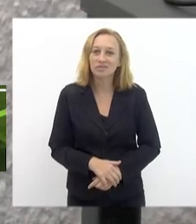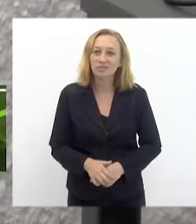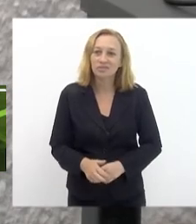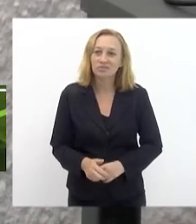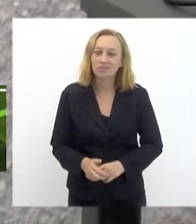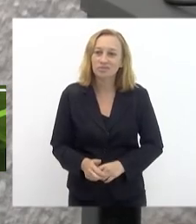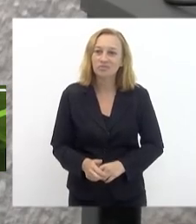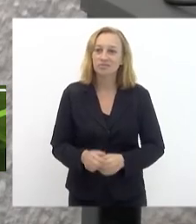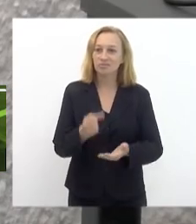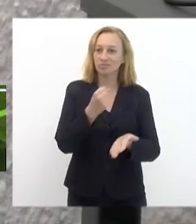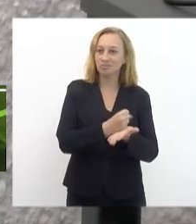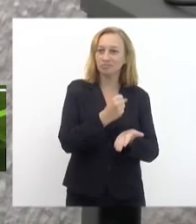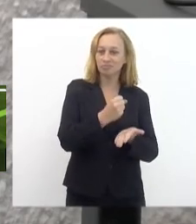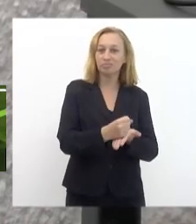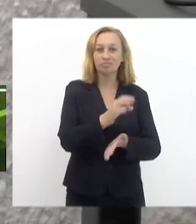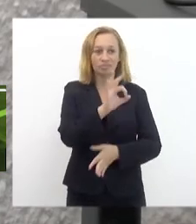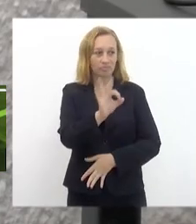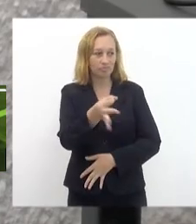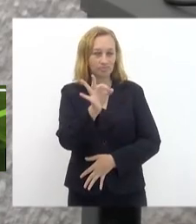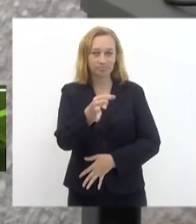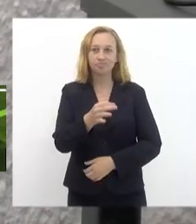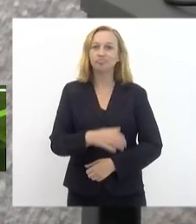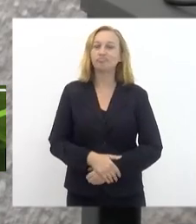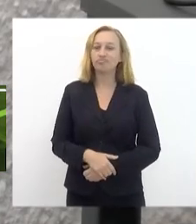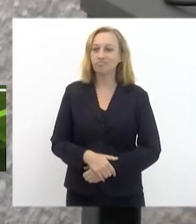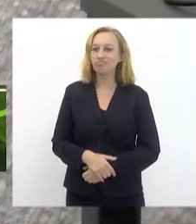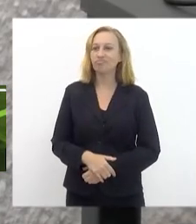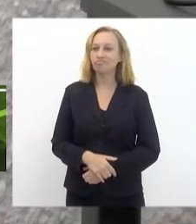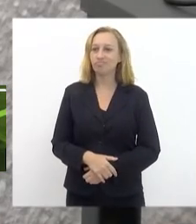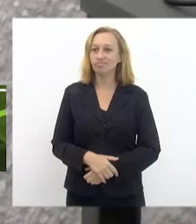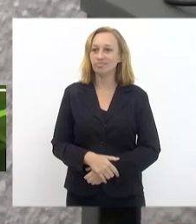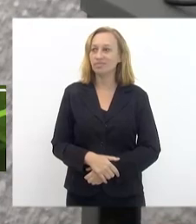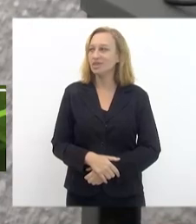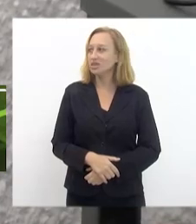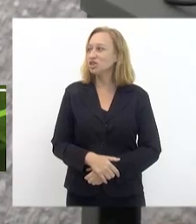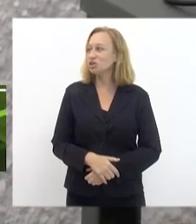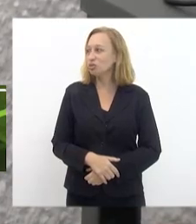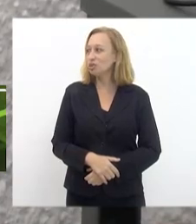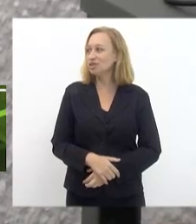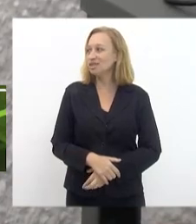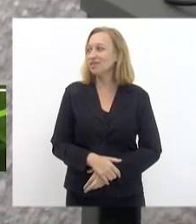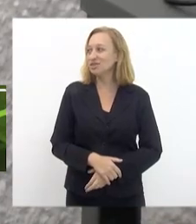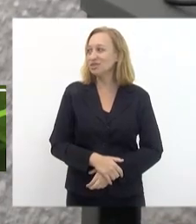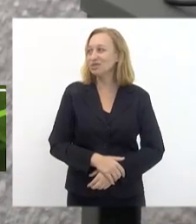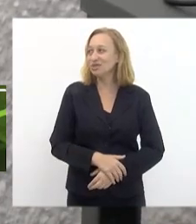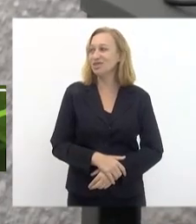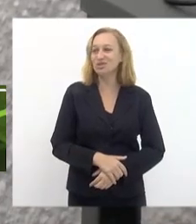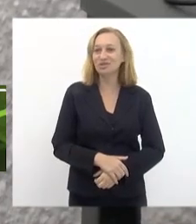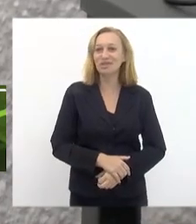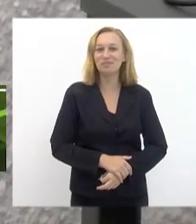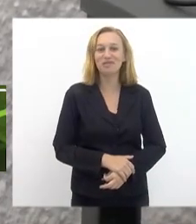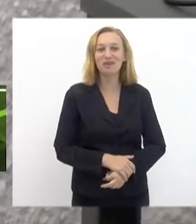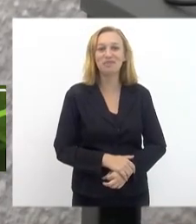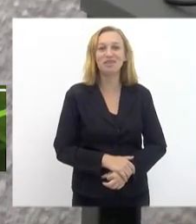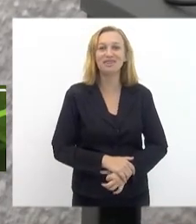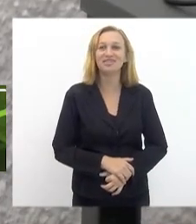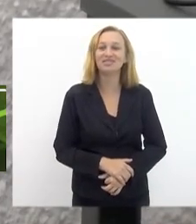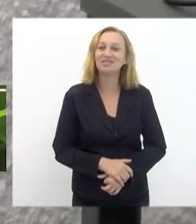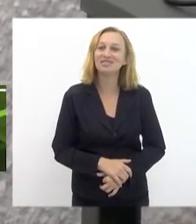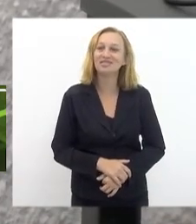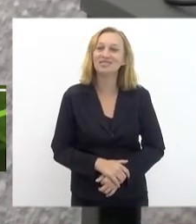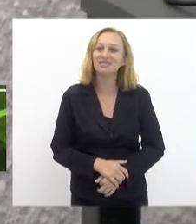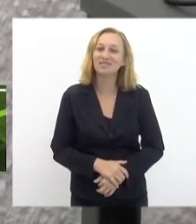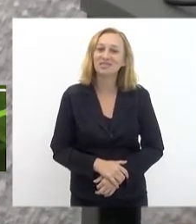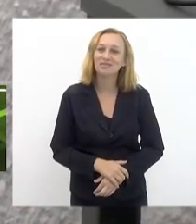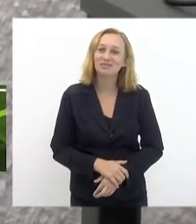salvo de Portel tá contratada Com certeza eu mesmo presenciei fisicamente o contrato Então deve ser alguma informação